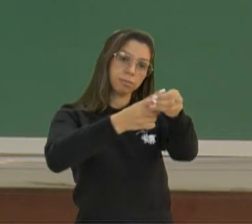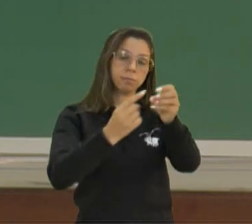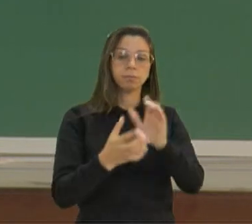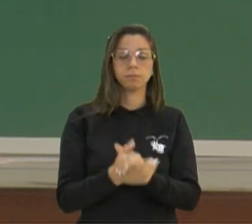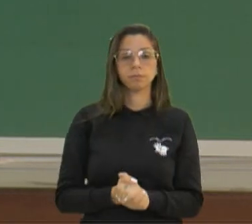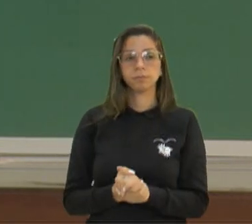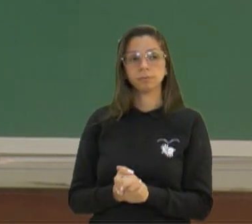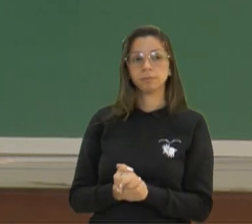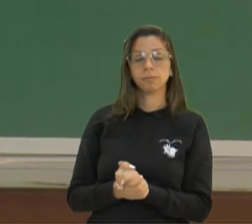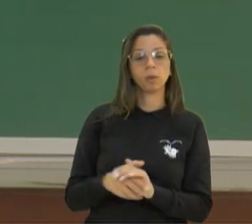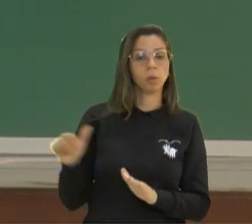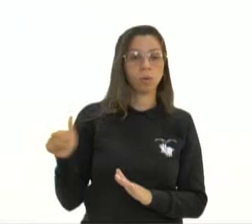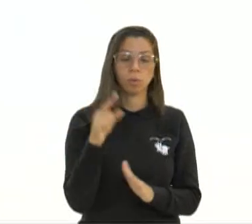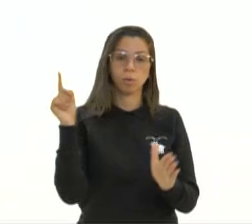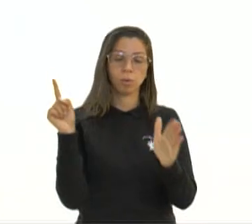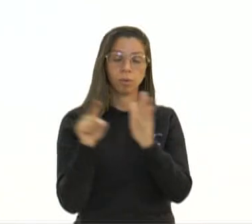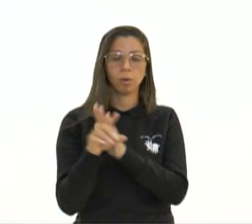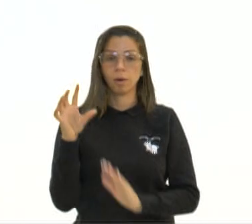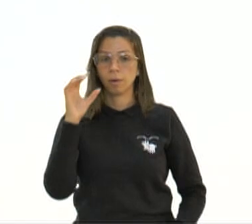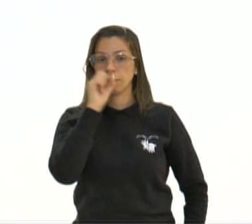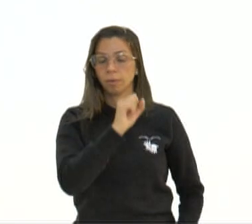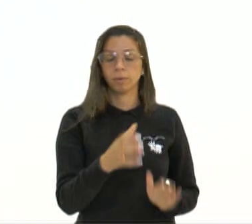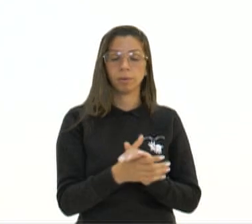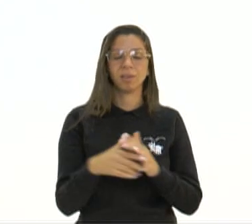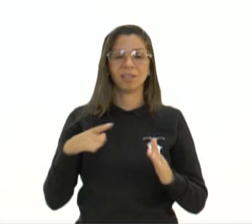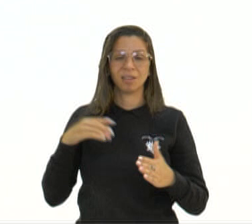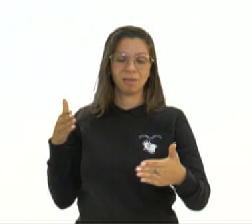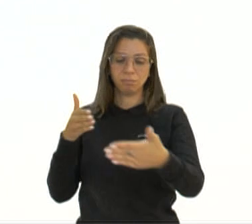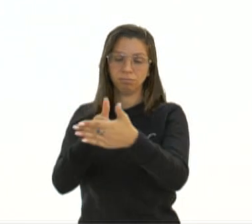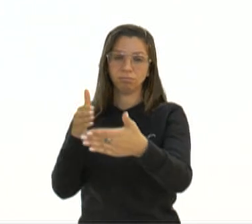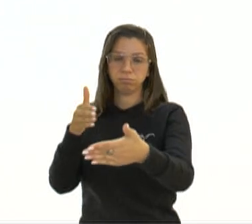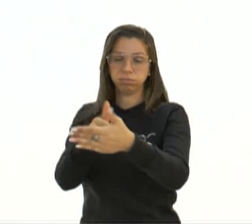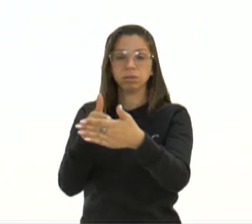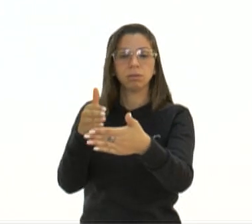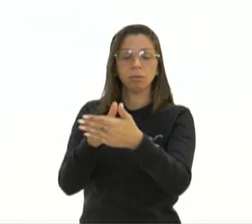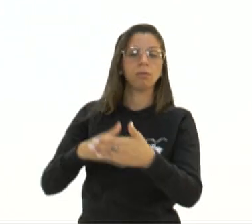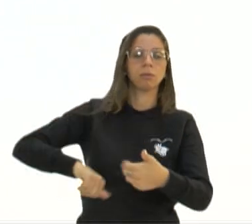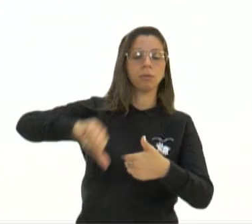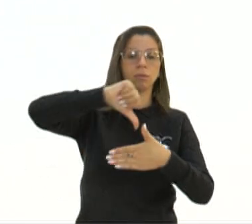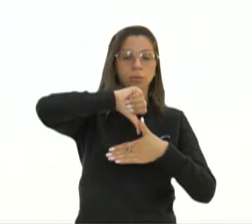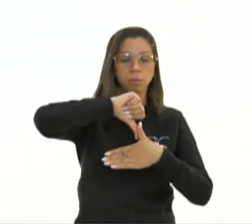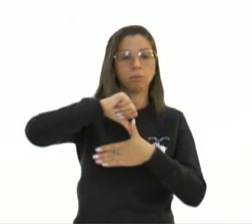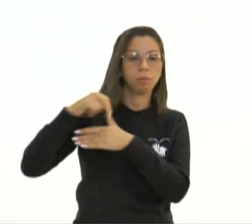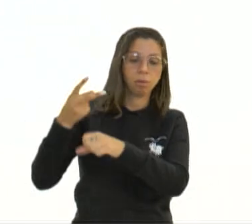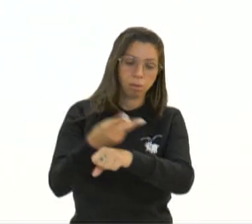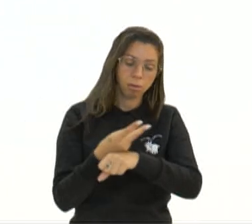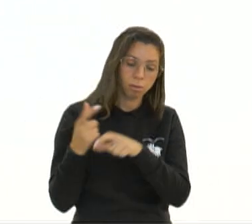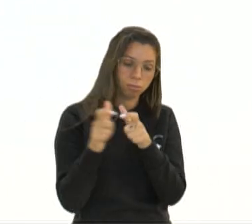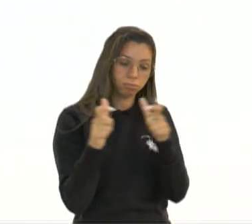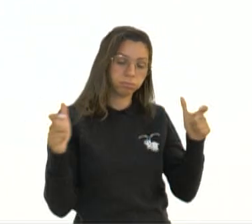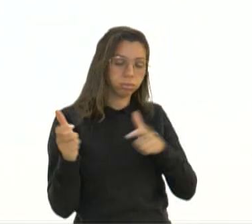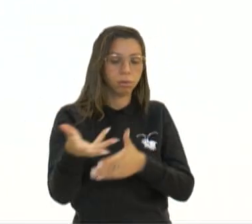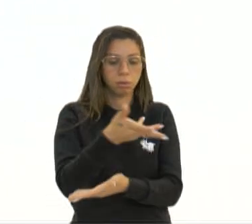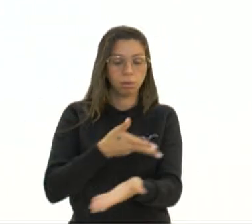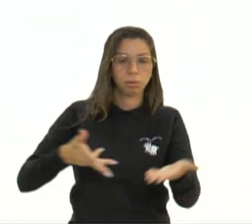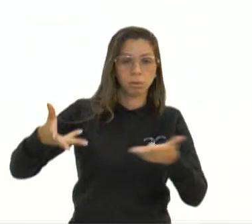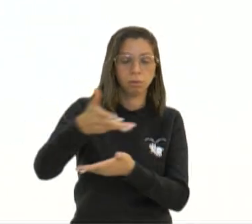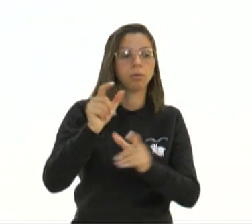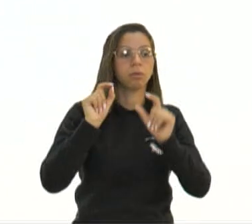Vamos mais um quiz aí rapidinho. Um dos obstáculos enfrentados pela América do Sul na busca por uma maior integração